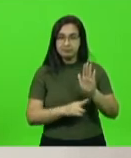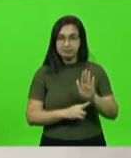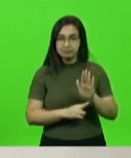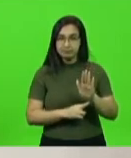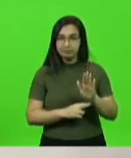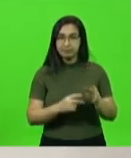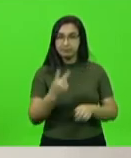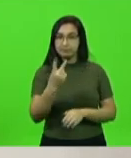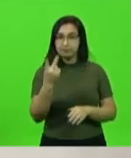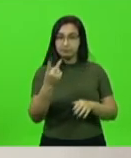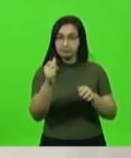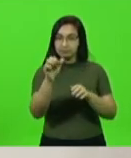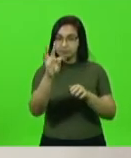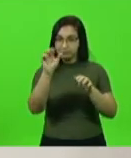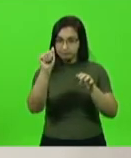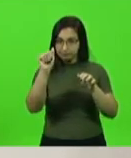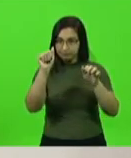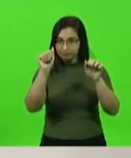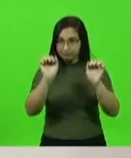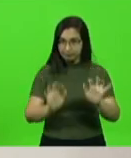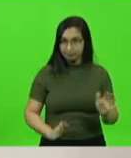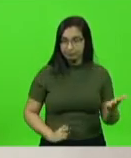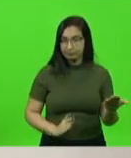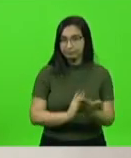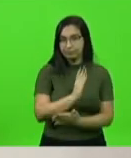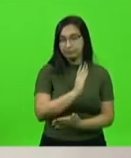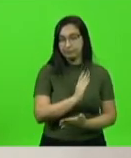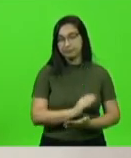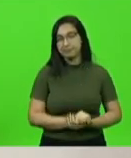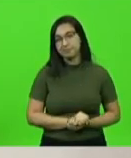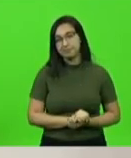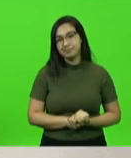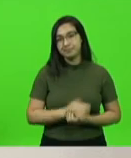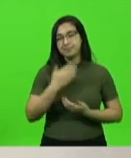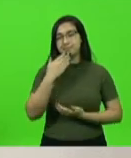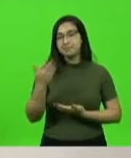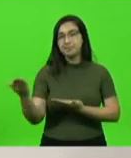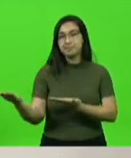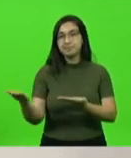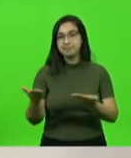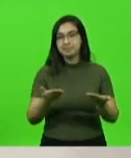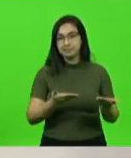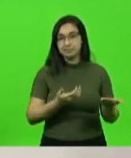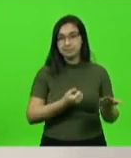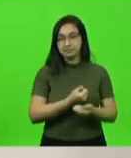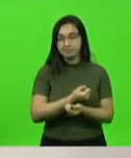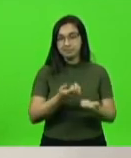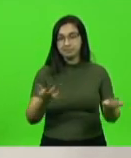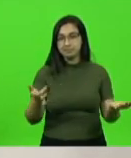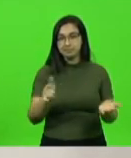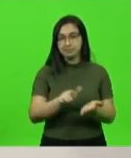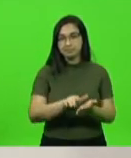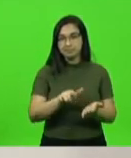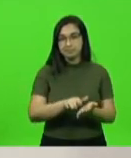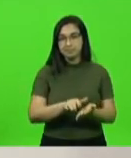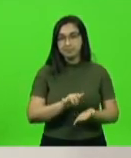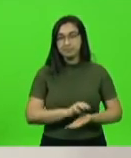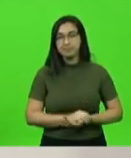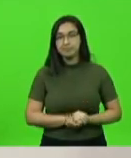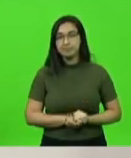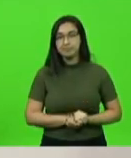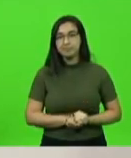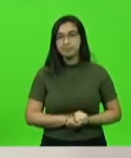atas por aprovado. Solicito a Sori que proceda à distribuição de expediente e